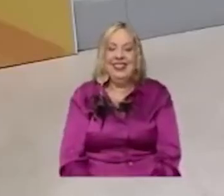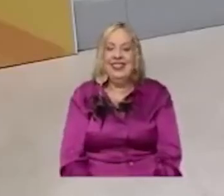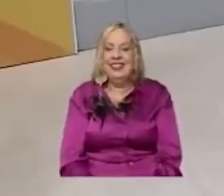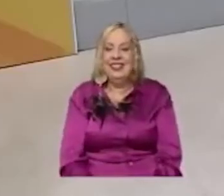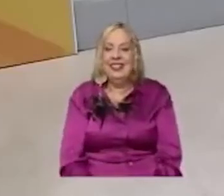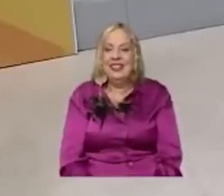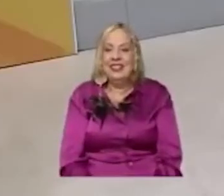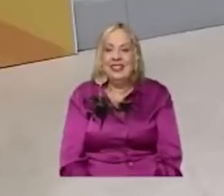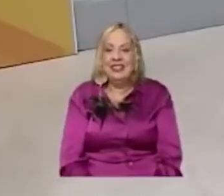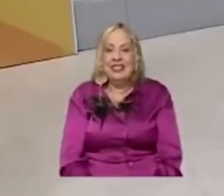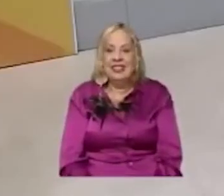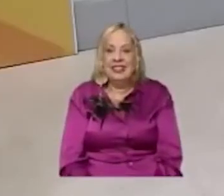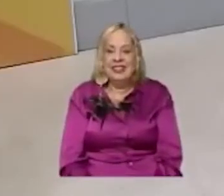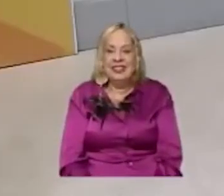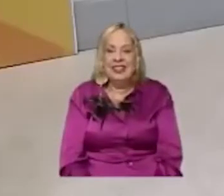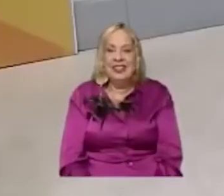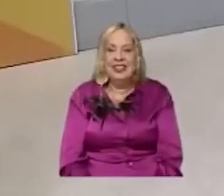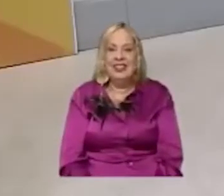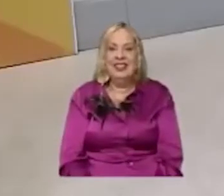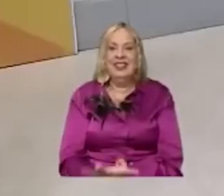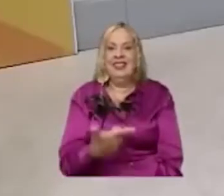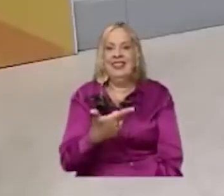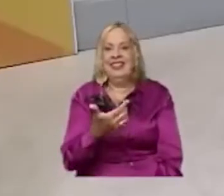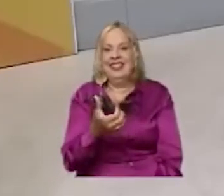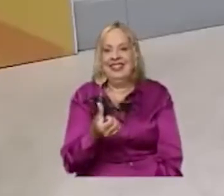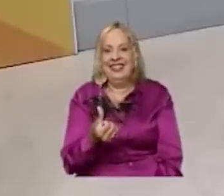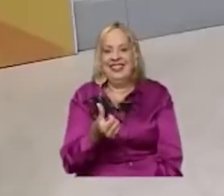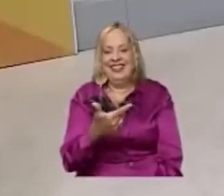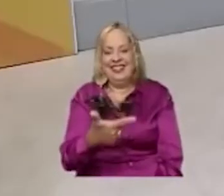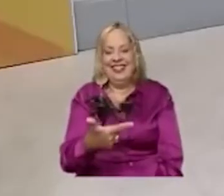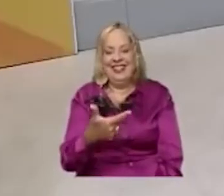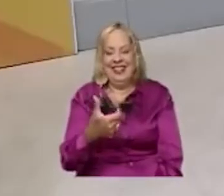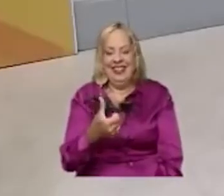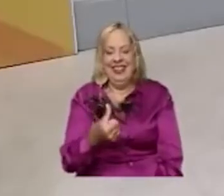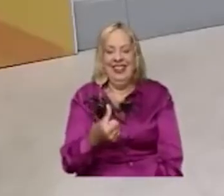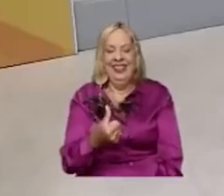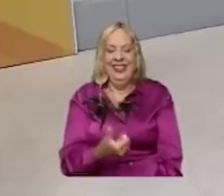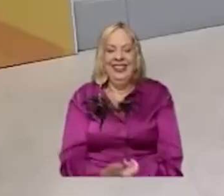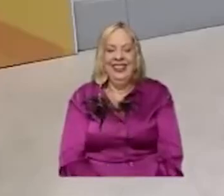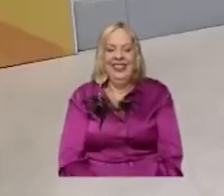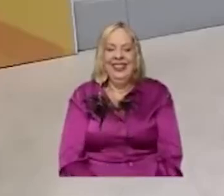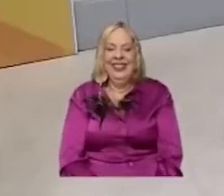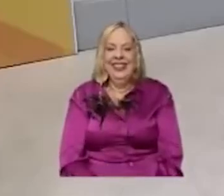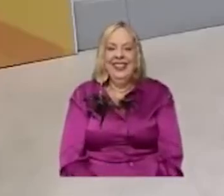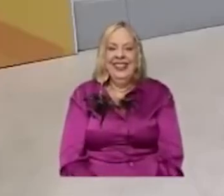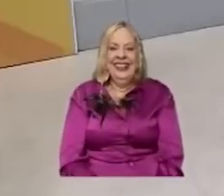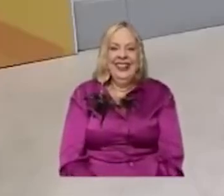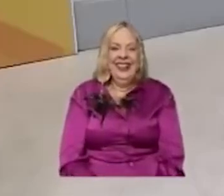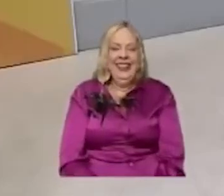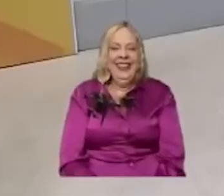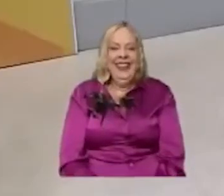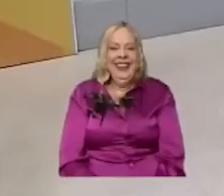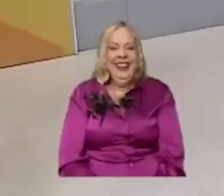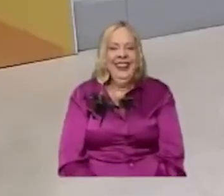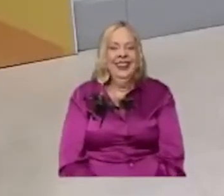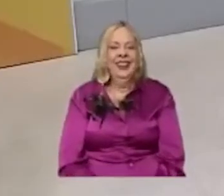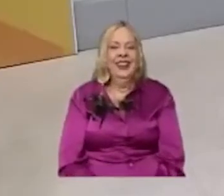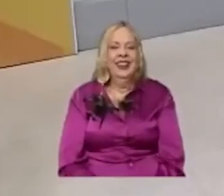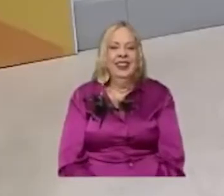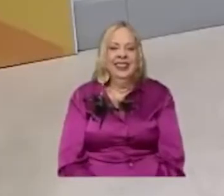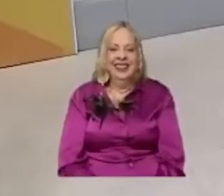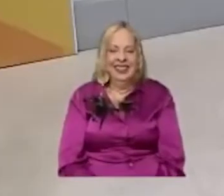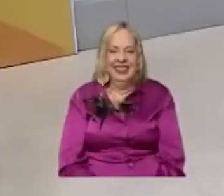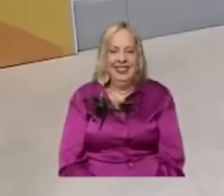37. Tem bolinha subindo, eu anuncio a 26. 26. 26.